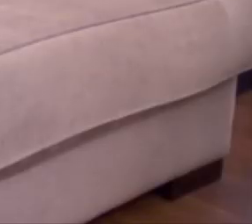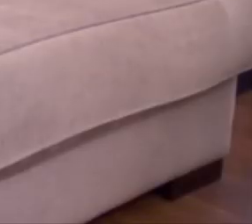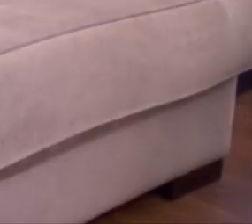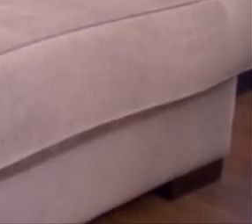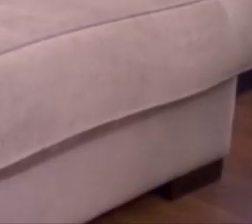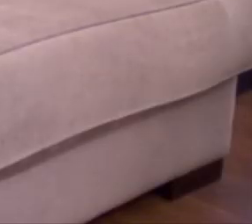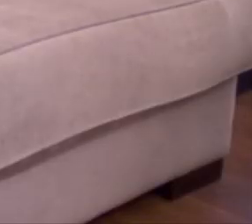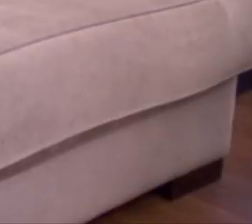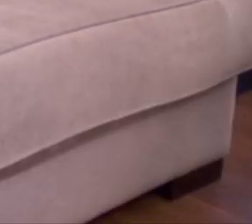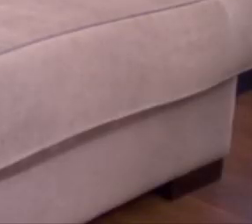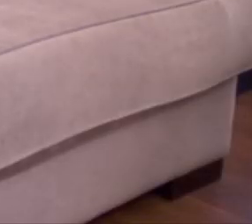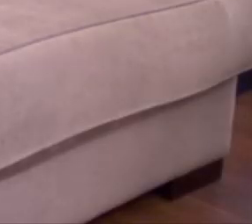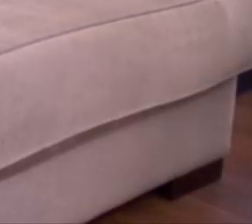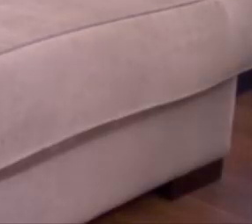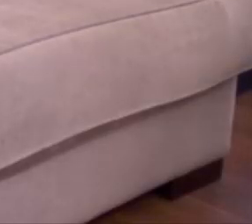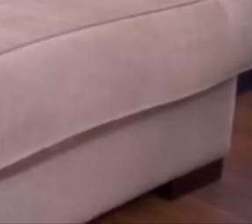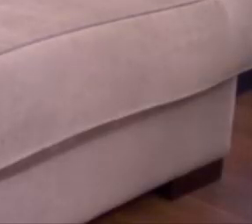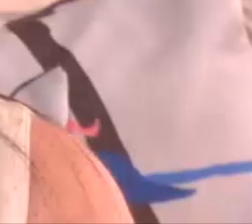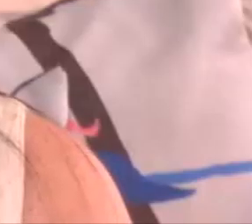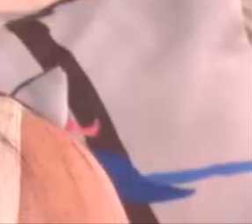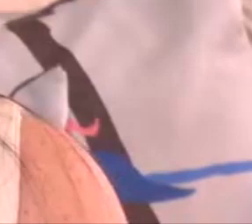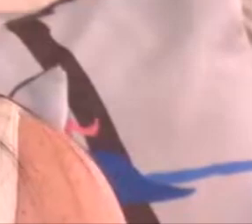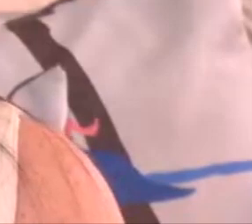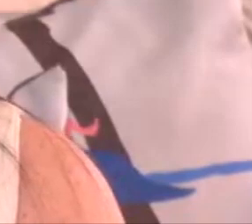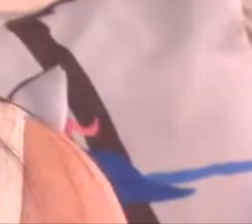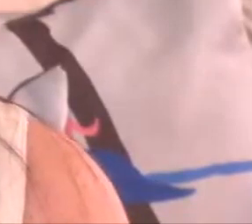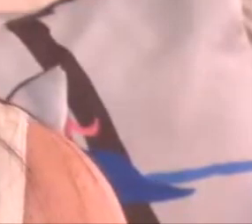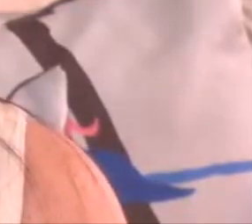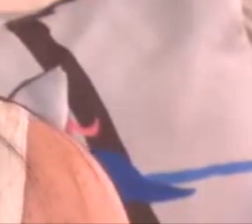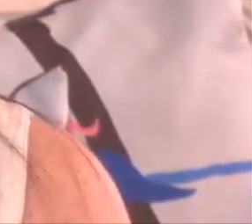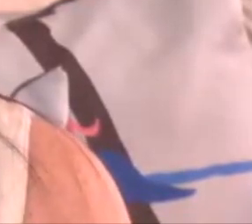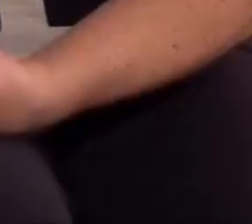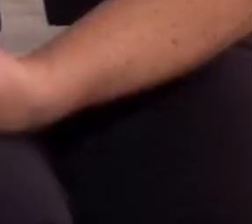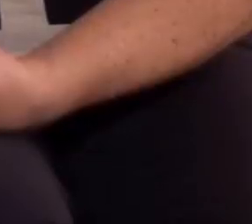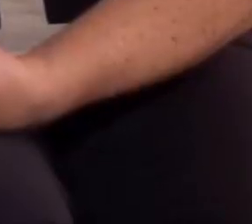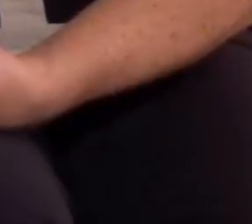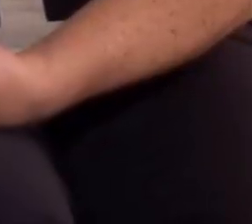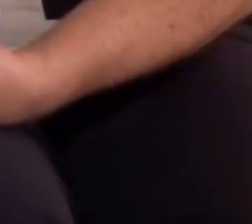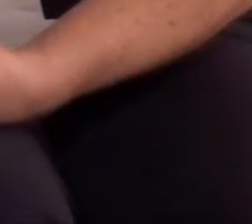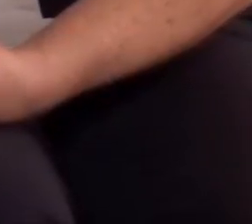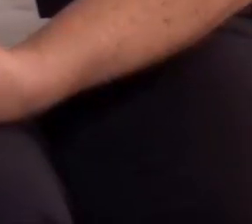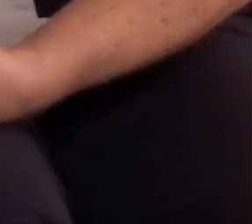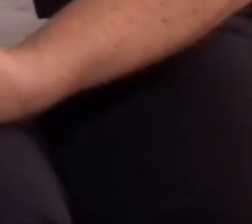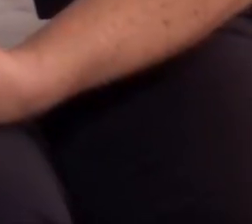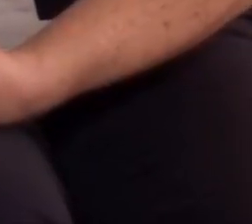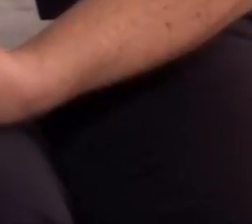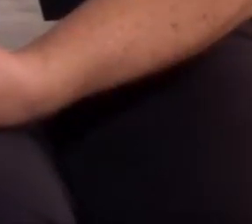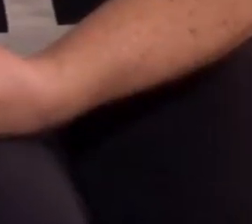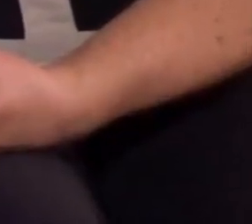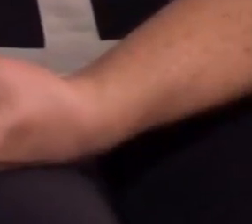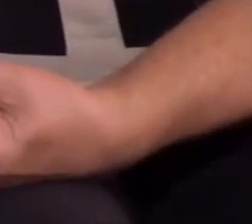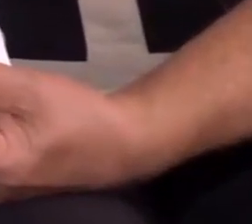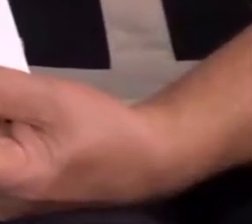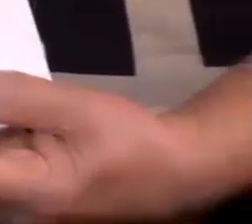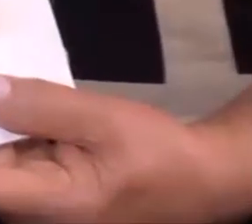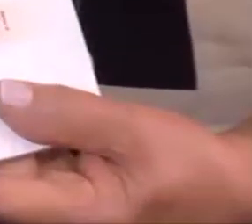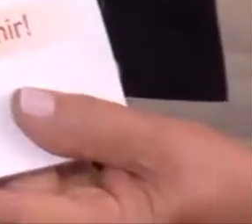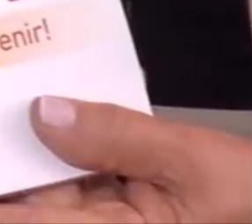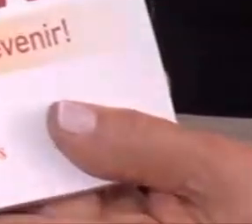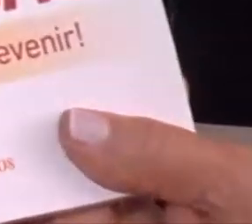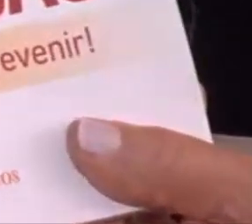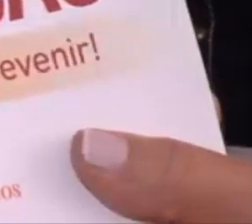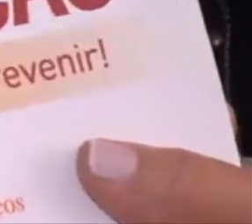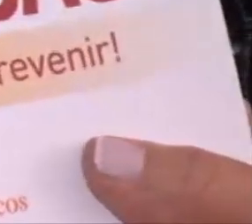Pirolo conhece o poder dos hábitos saudáveis. Ela reuniu em um livro dicas para prevenir doenças crônicas, cuidados